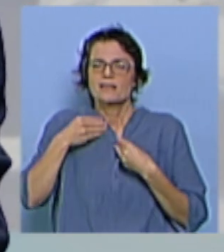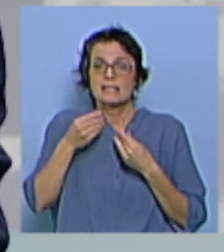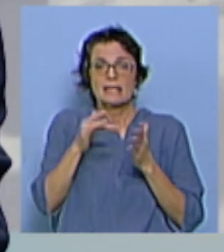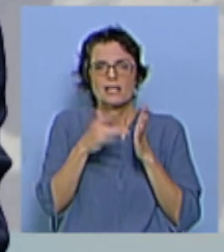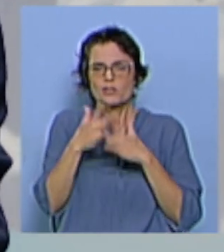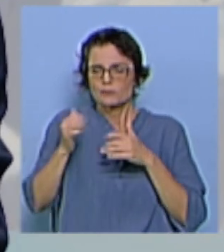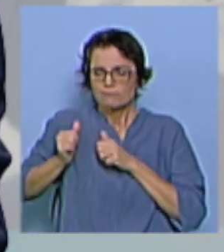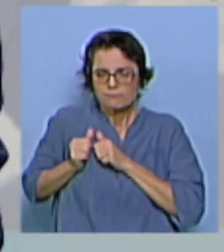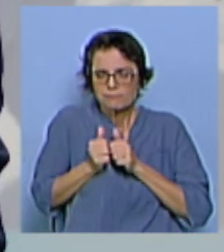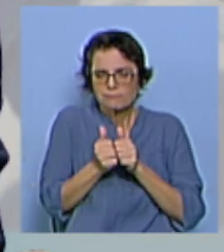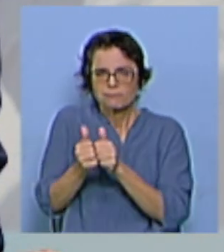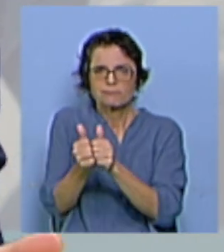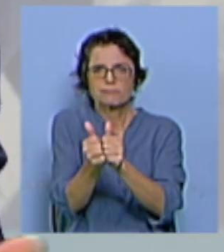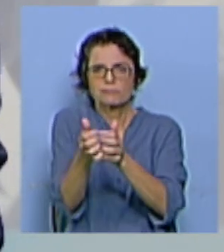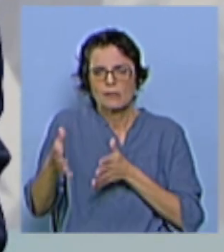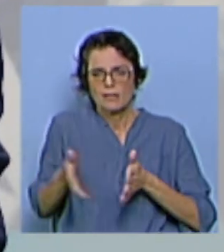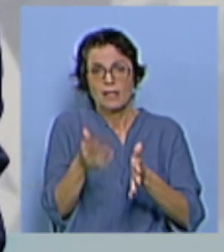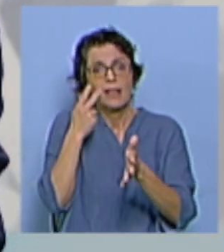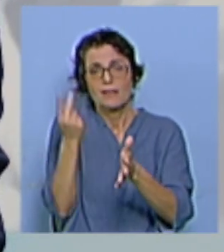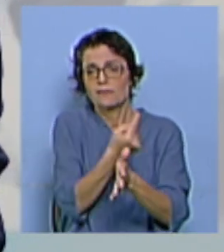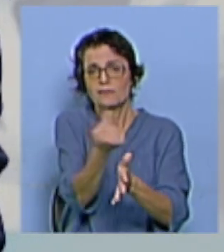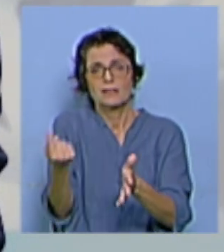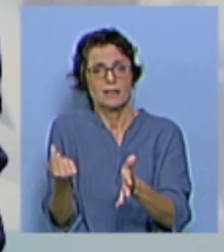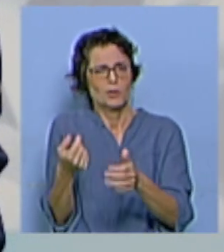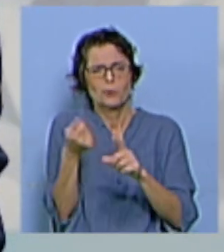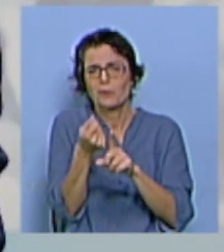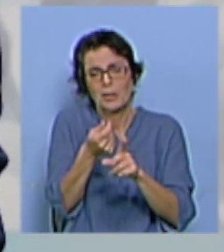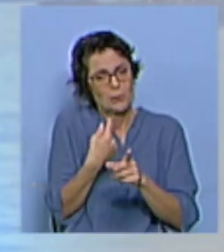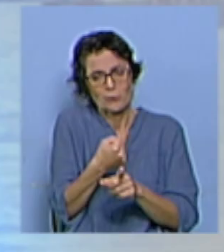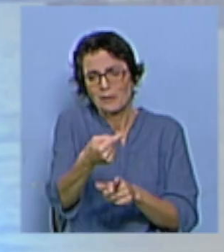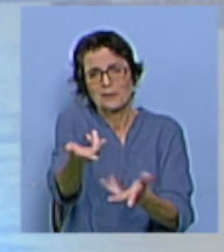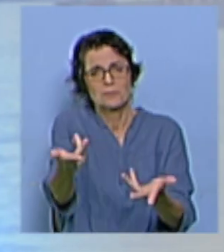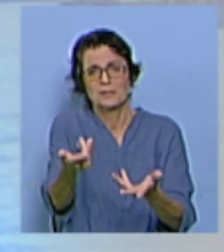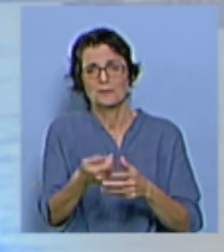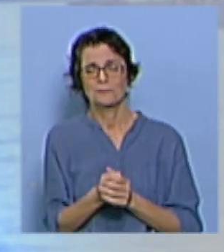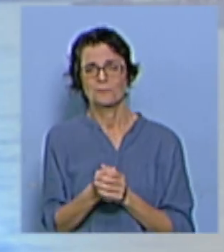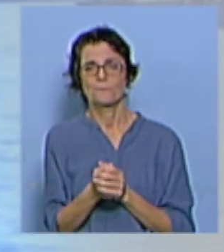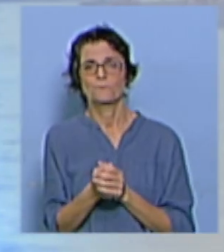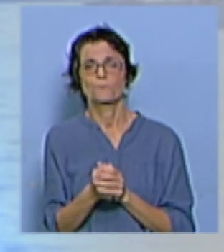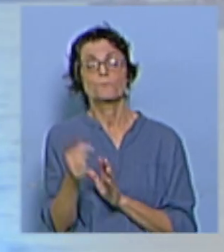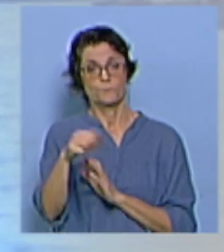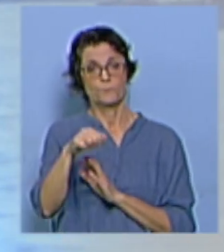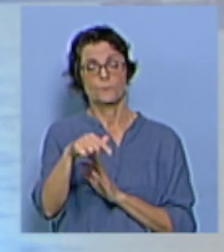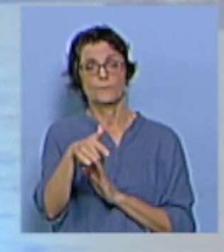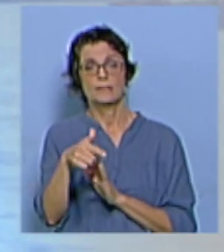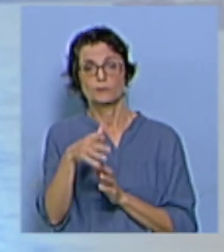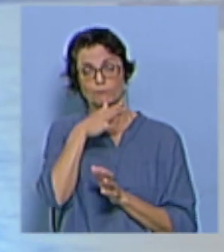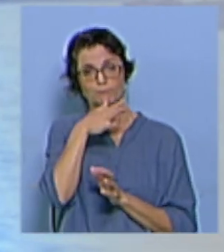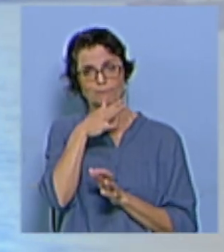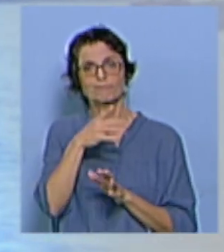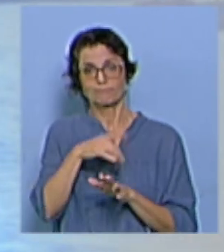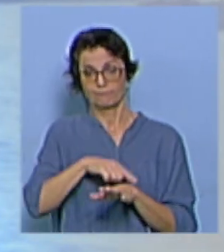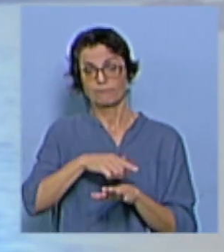aliado no bem, na luta do bem de todos os dias, não é? Mensagens que se dirigem de facto para estes tempos e que vamos ter a